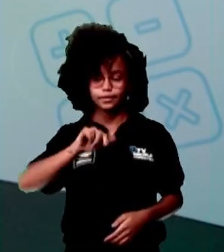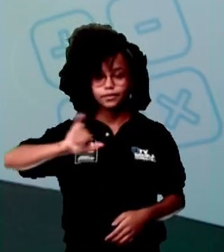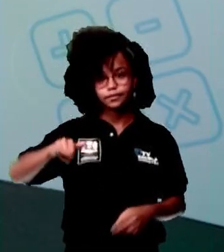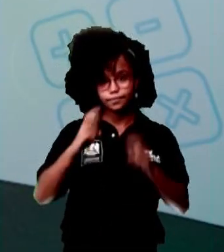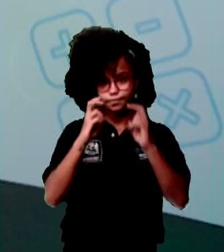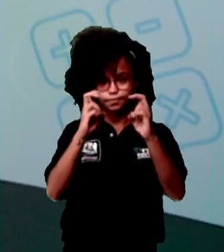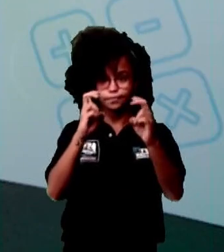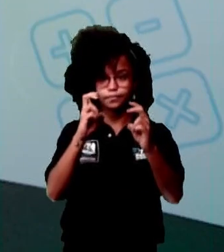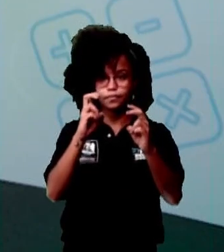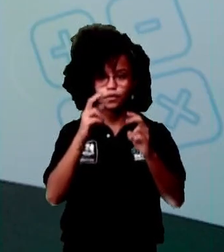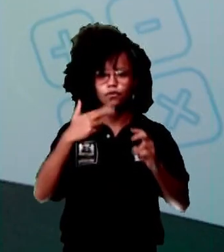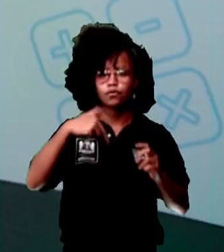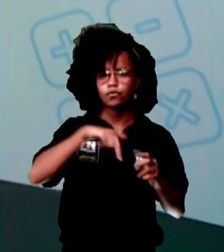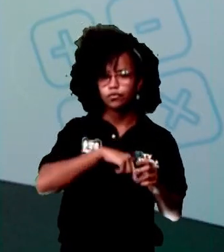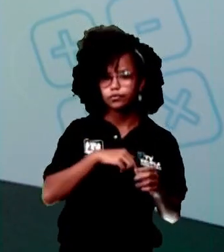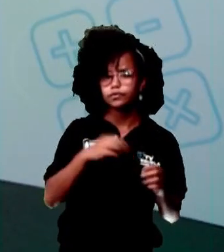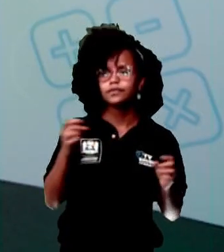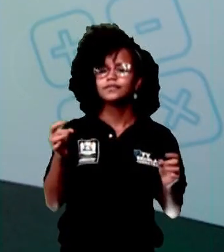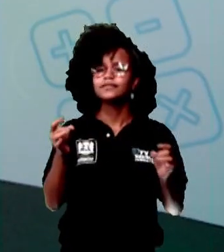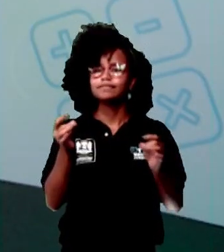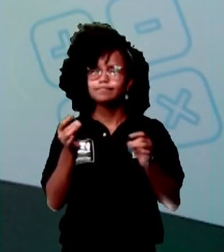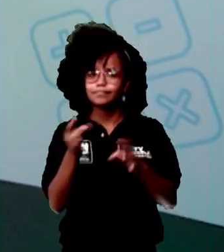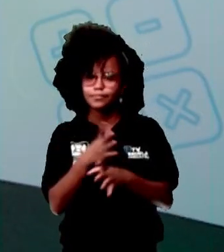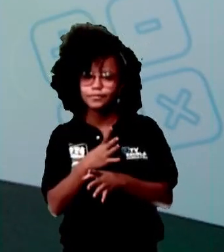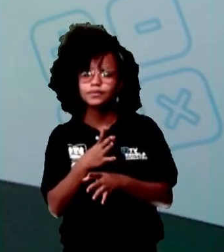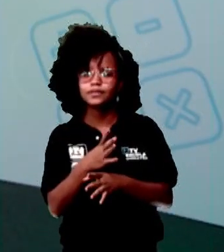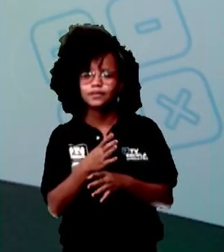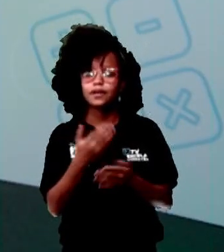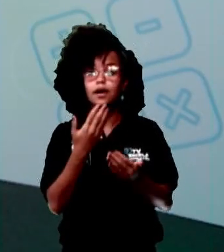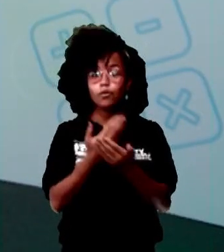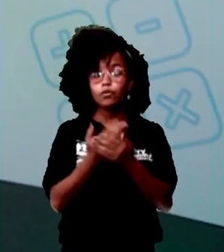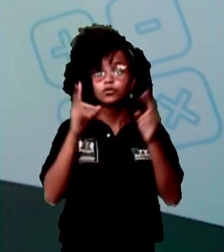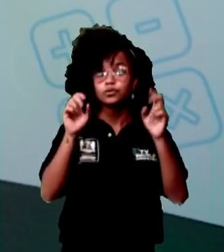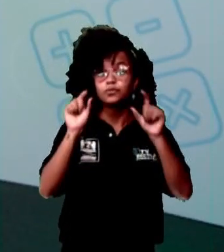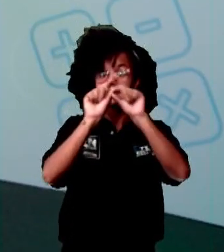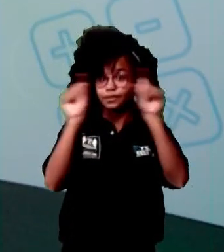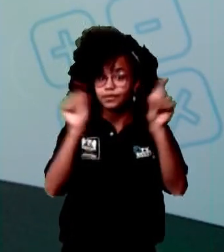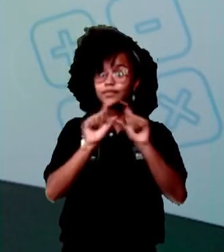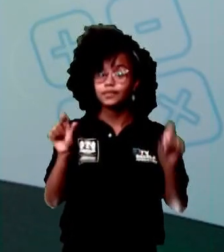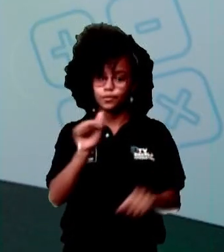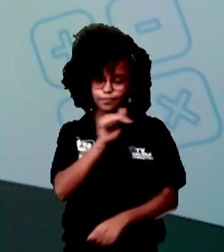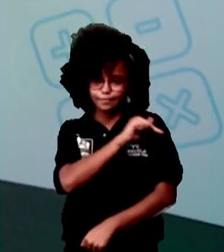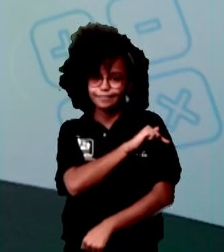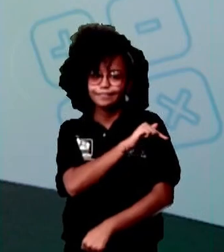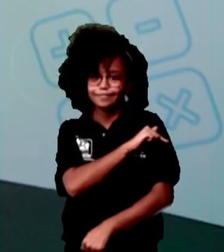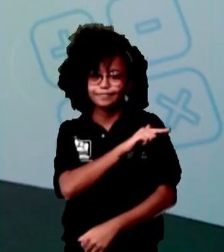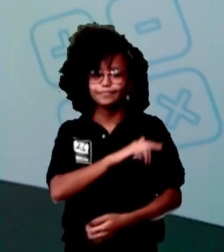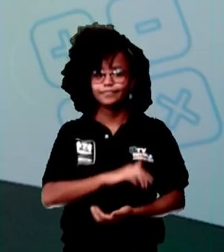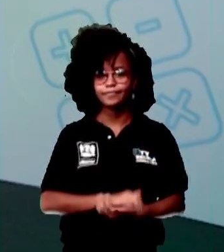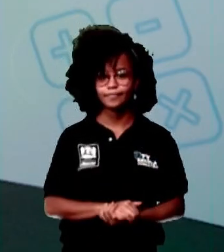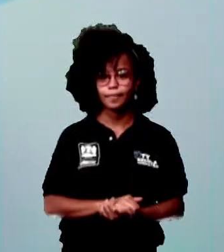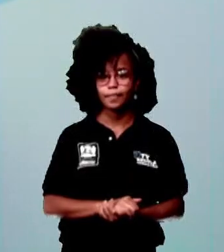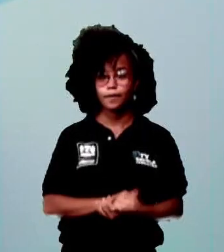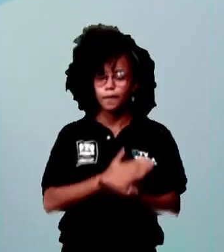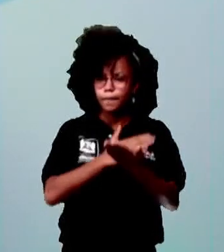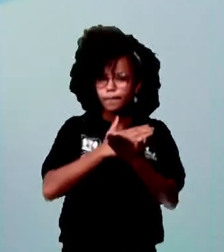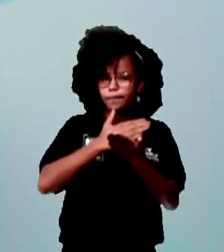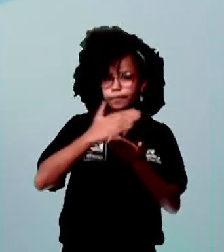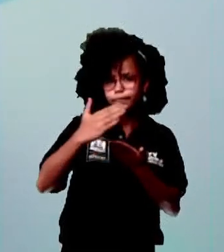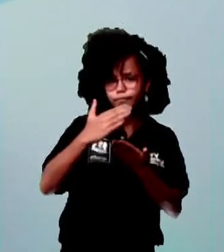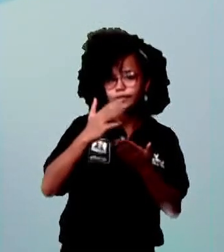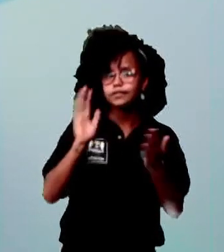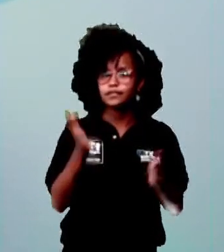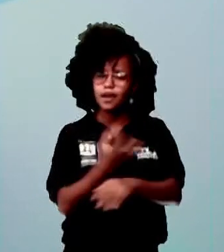Jaboatão, e nós estamos finalizando as nossas aulas sobre tirinha para o 7º ano. E para começarmos, como já é